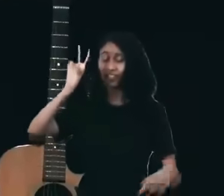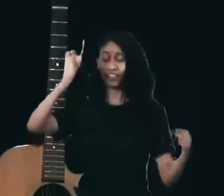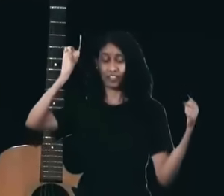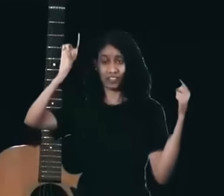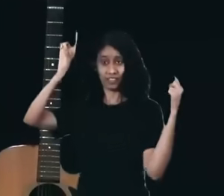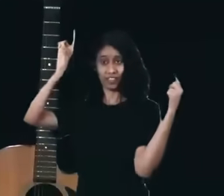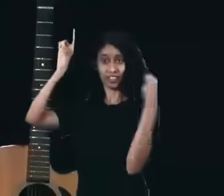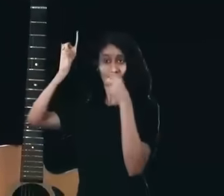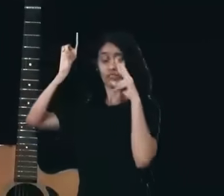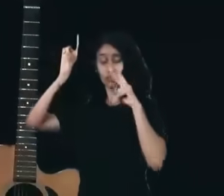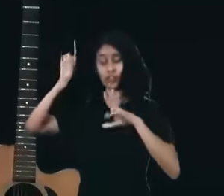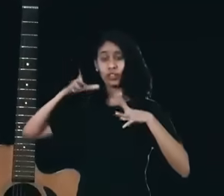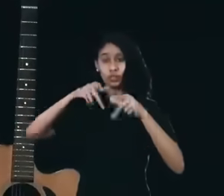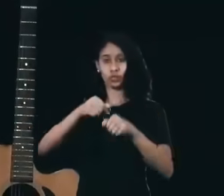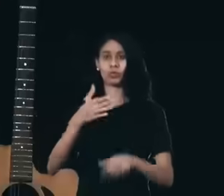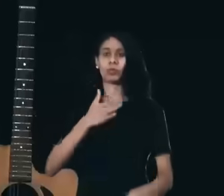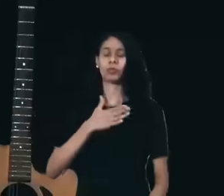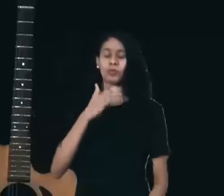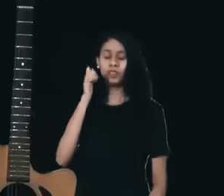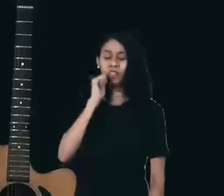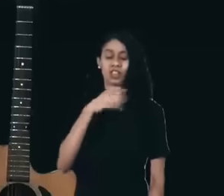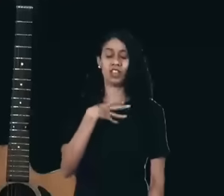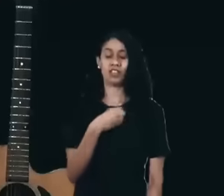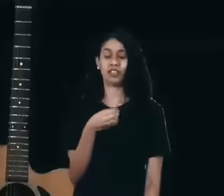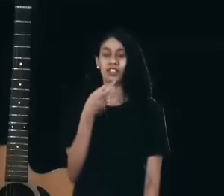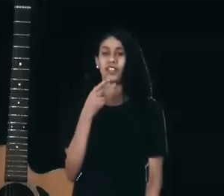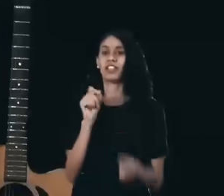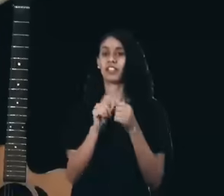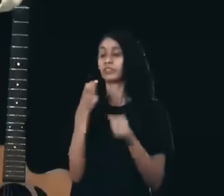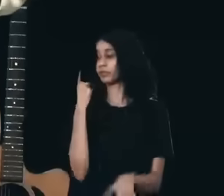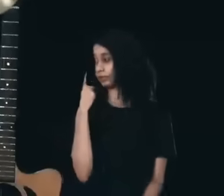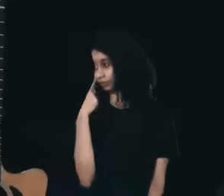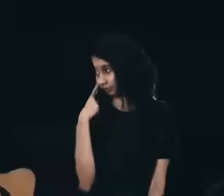Como faz minha filha Helena, ó? Tô de olho.